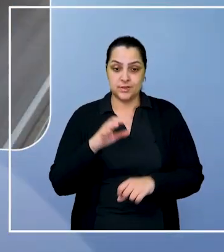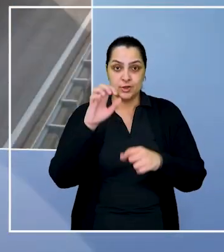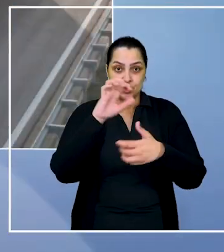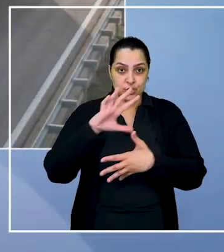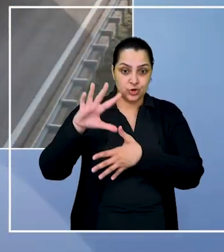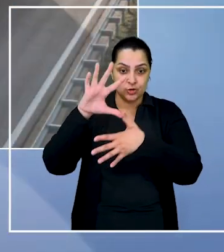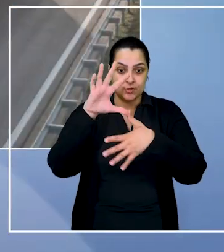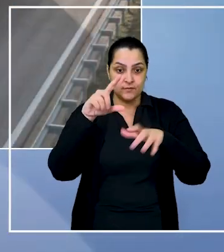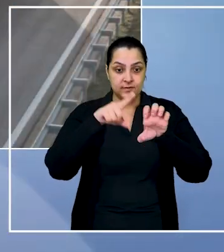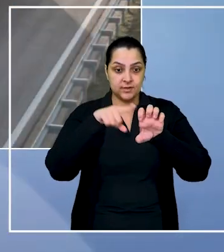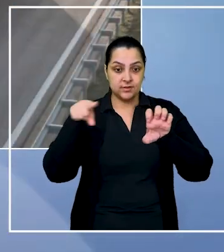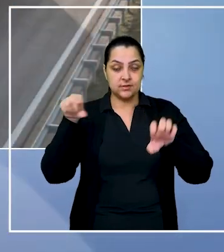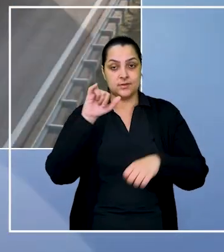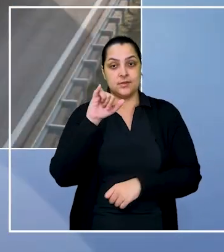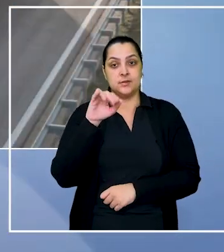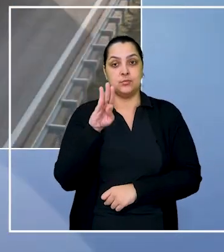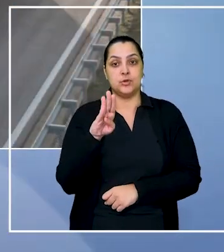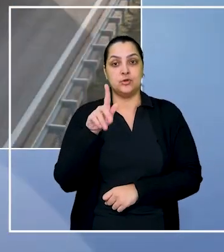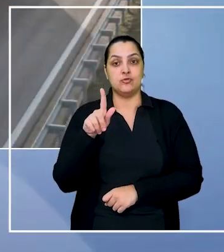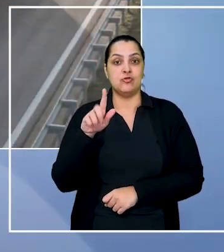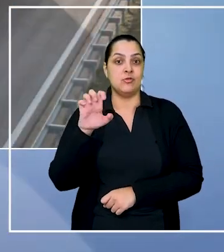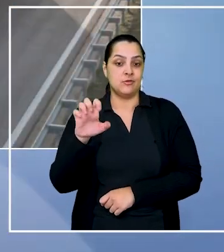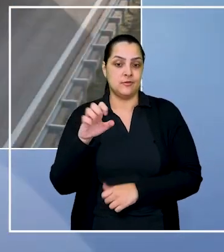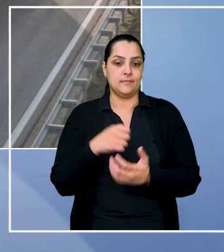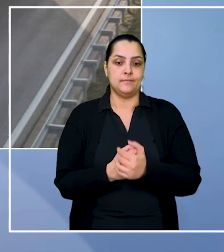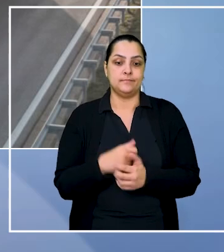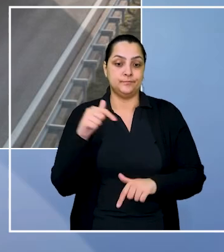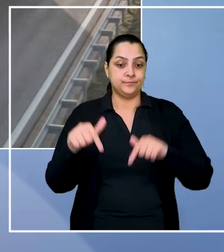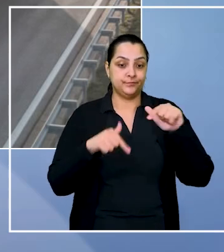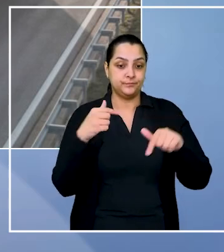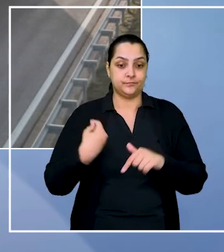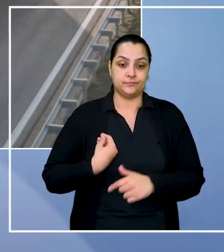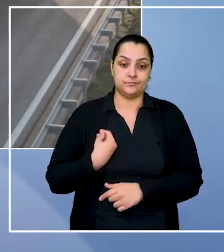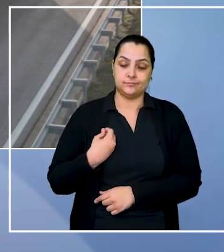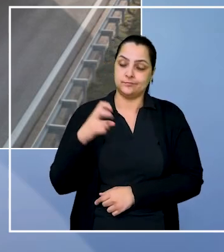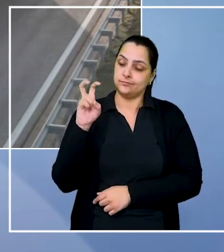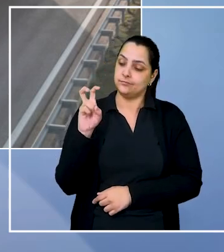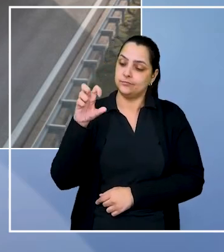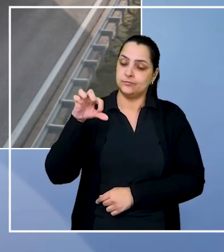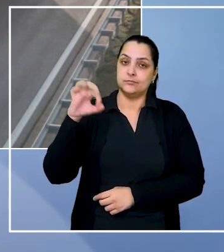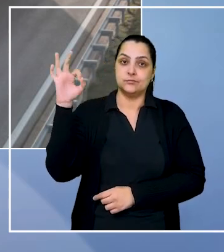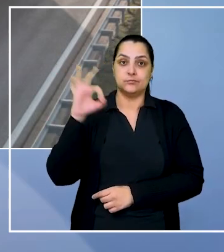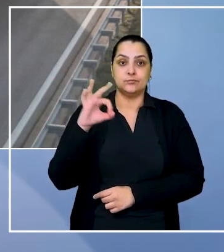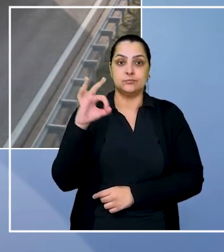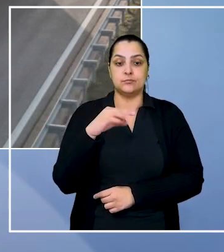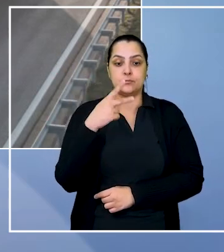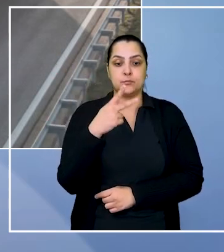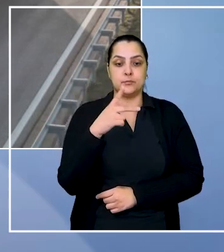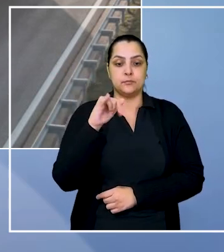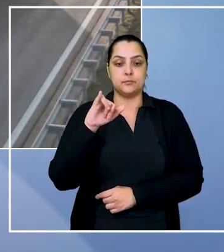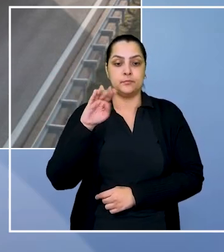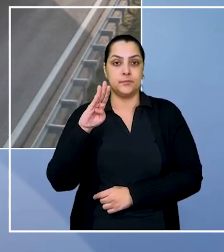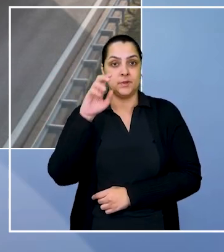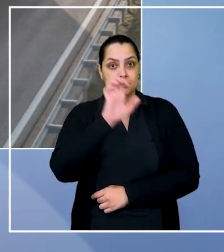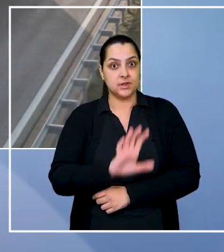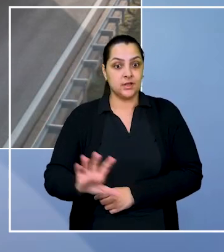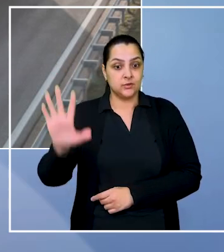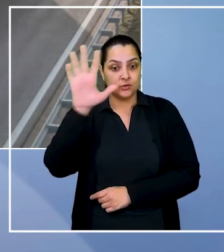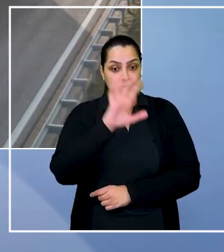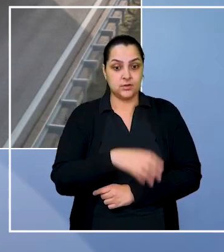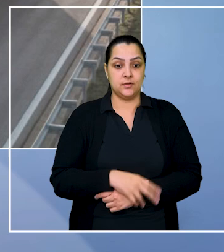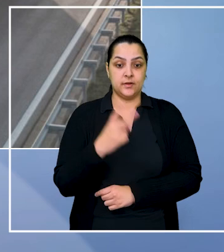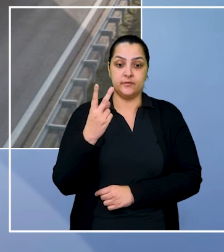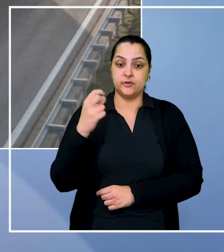Brasileiro de Geografia e Estatística, o IBGE, o setor de serviços atualmente representa 59% do